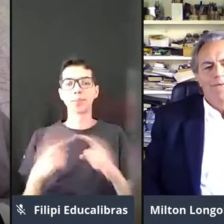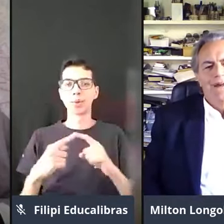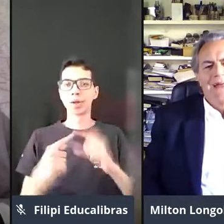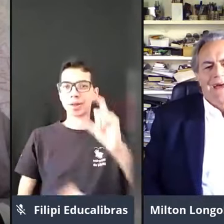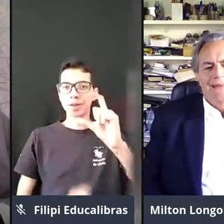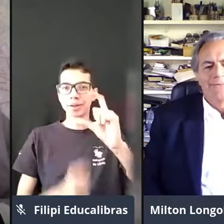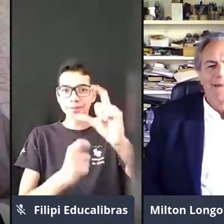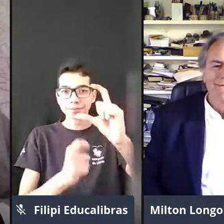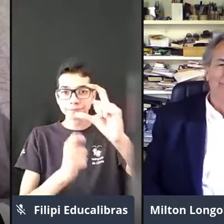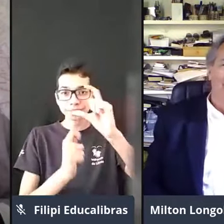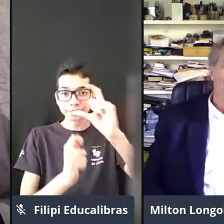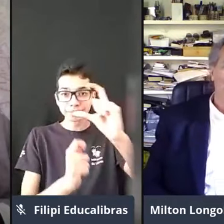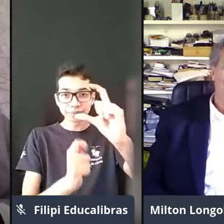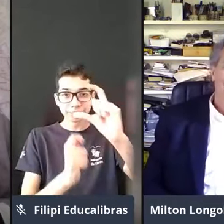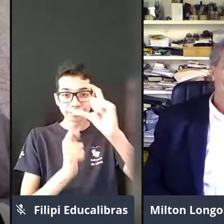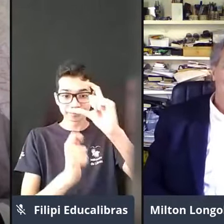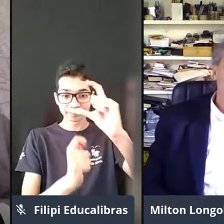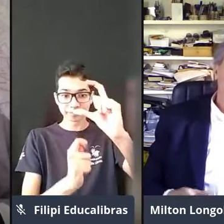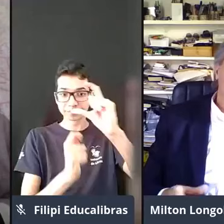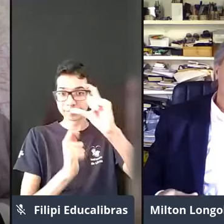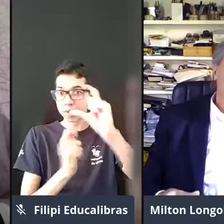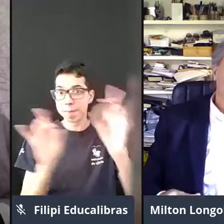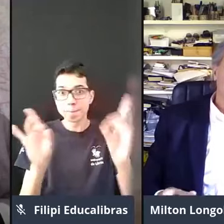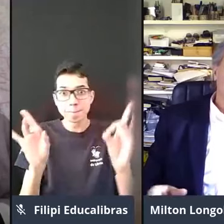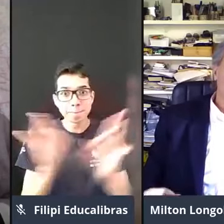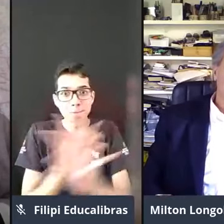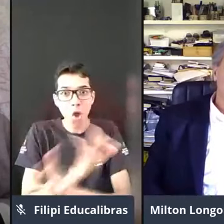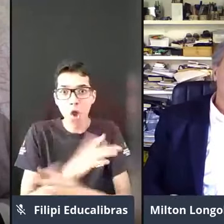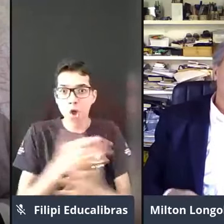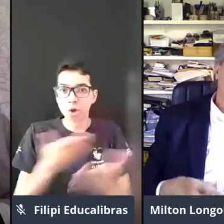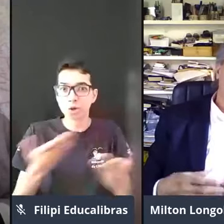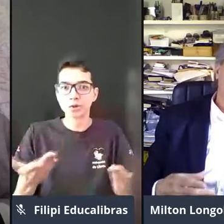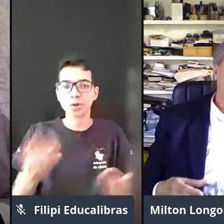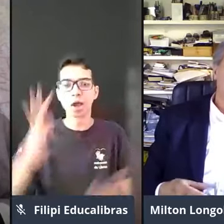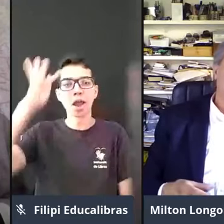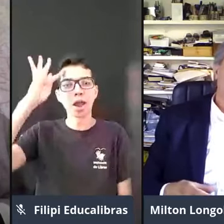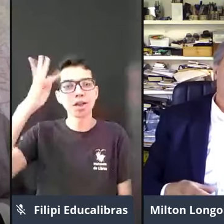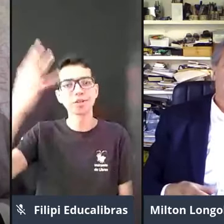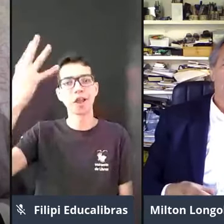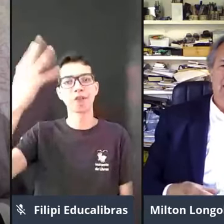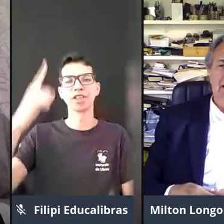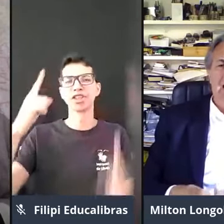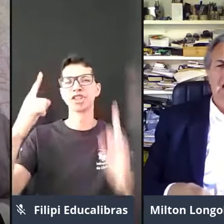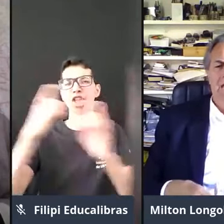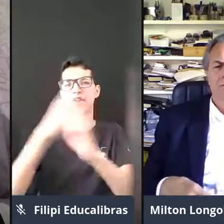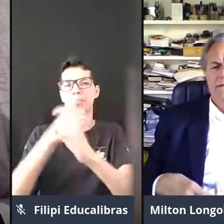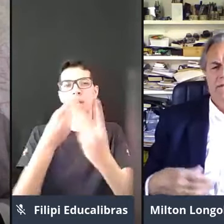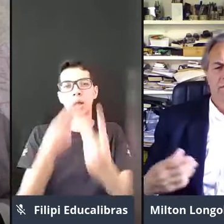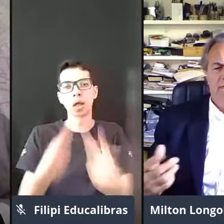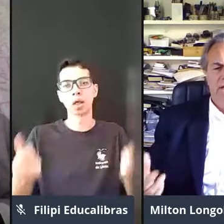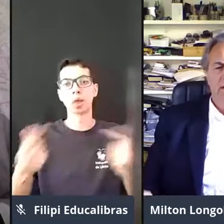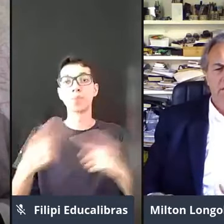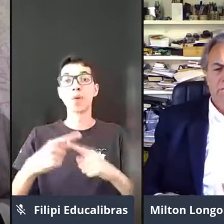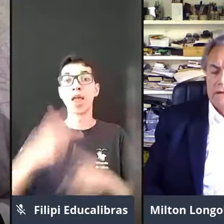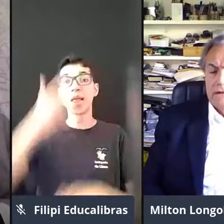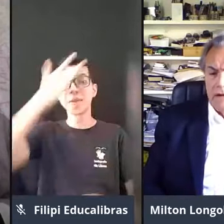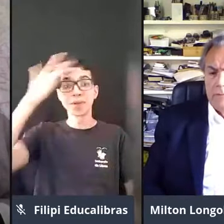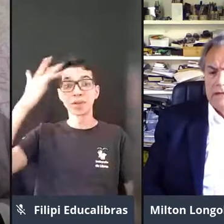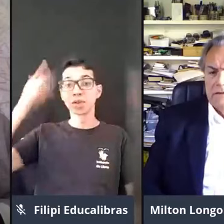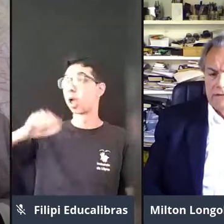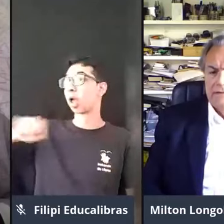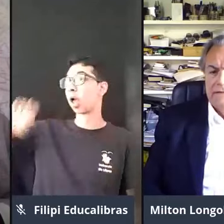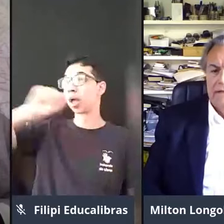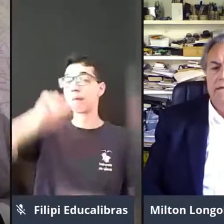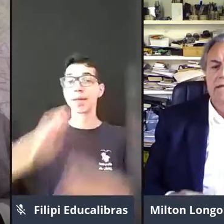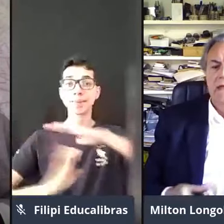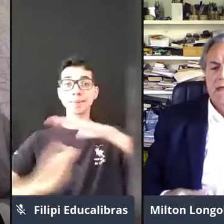de supermercado, resolve a dificuldade que as empresas estão colocando, que precisa mudar um maquinário, precisa fazer isso, e